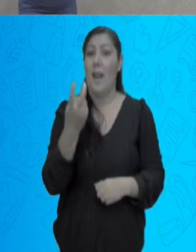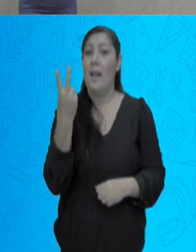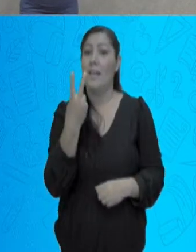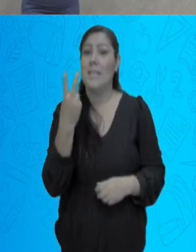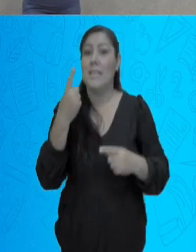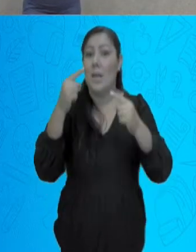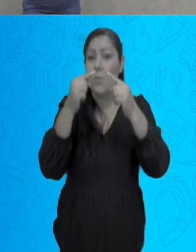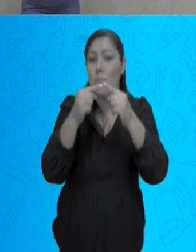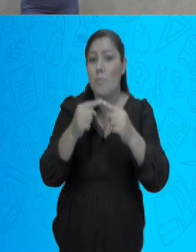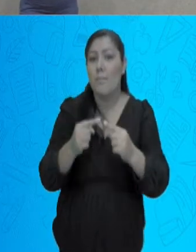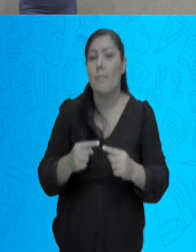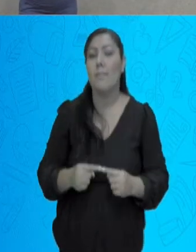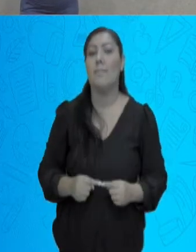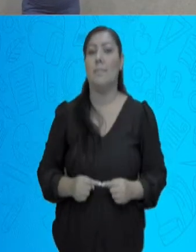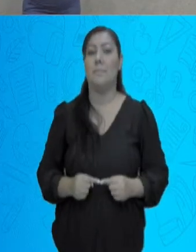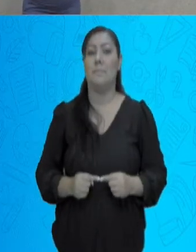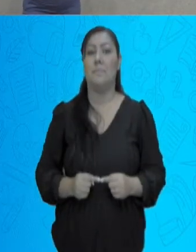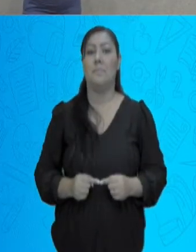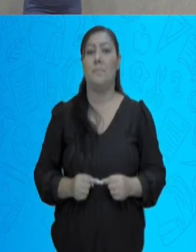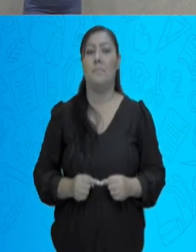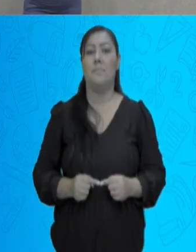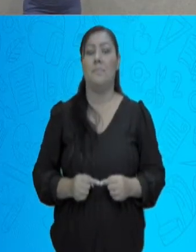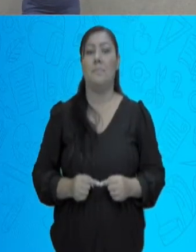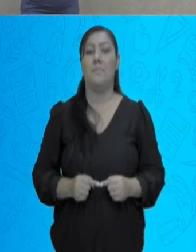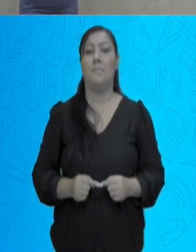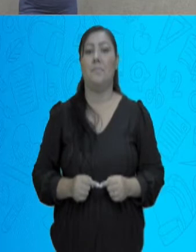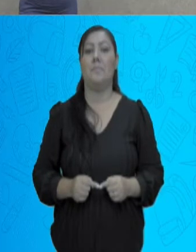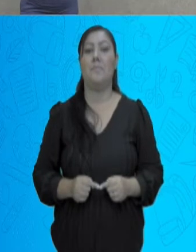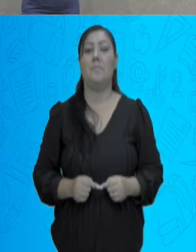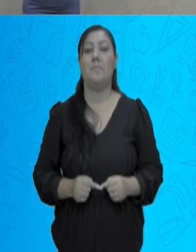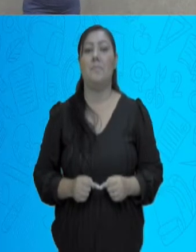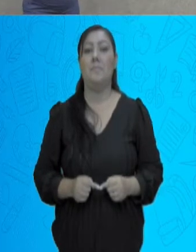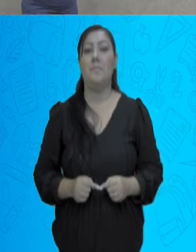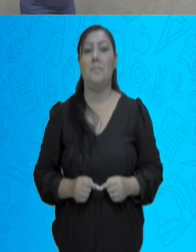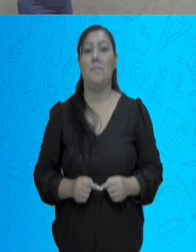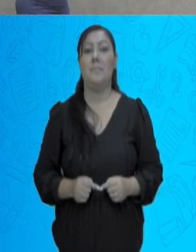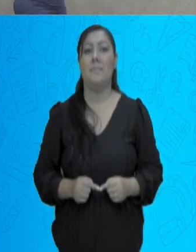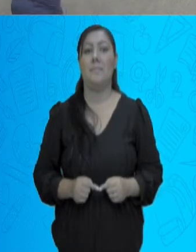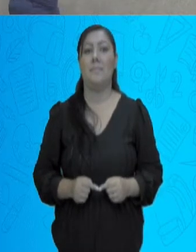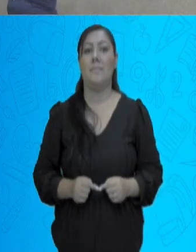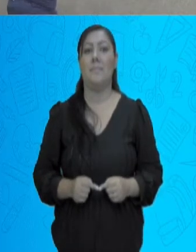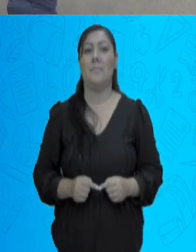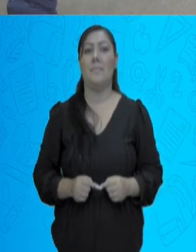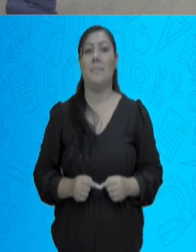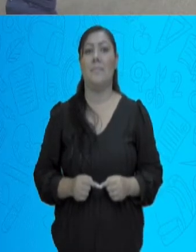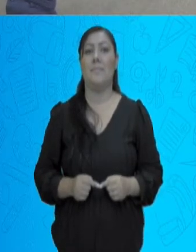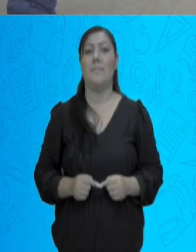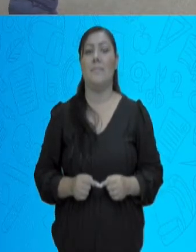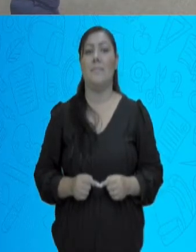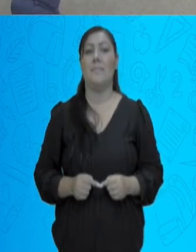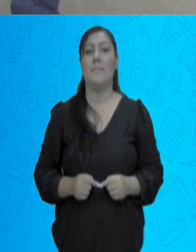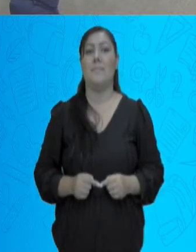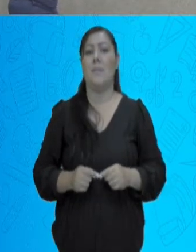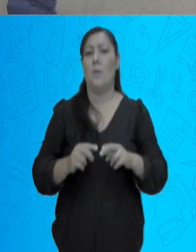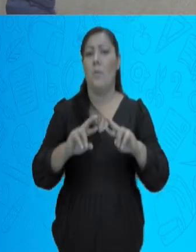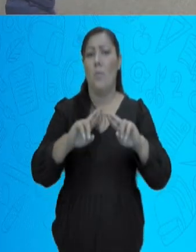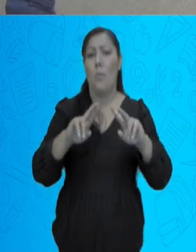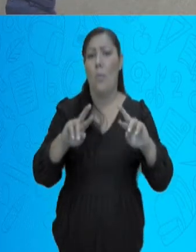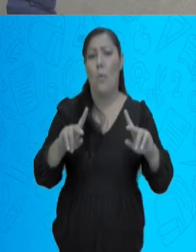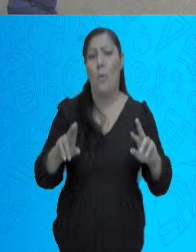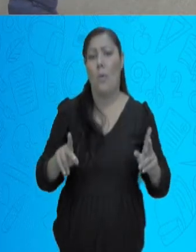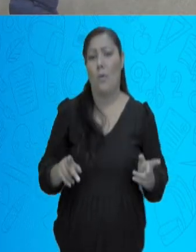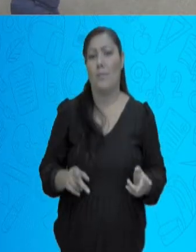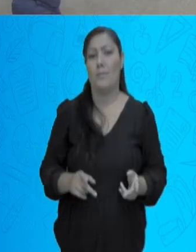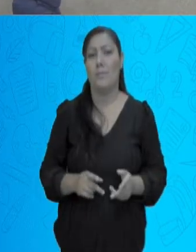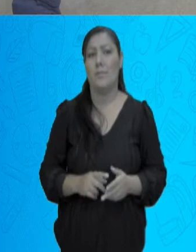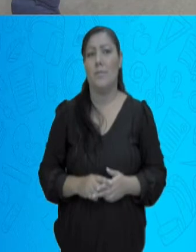as formas nominais que os verbos vão exercendo, né? É interessante falar que formas nominais,